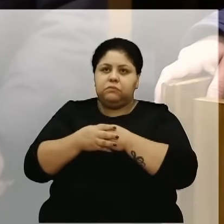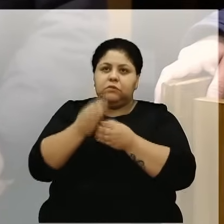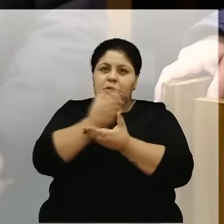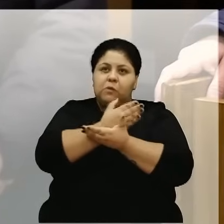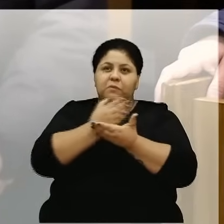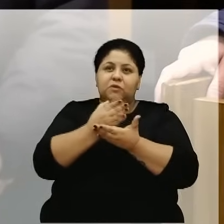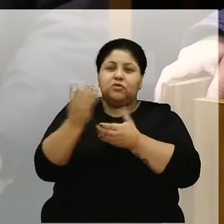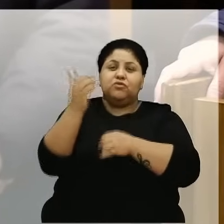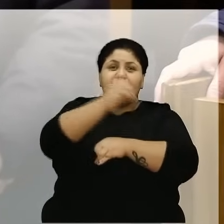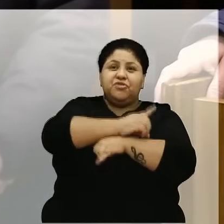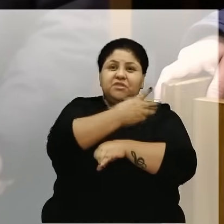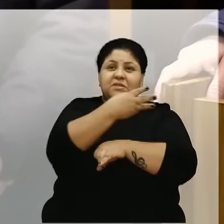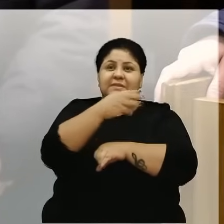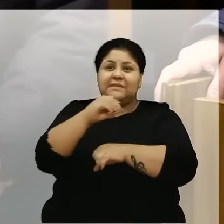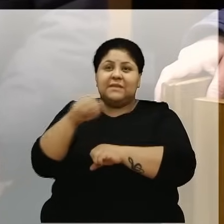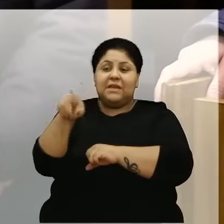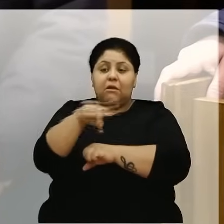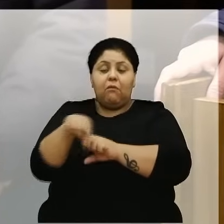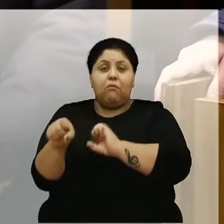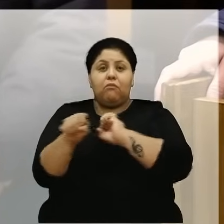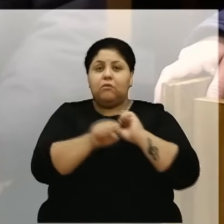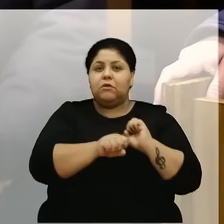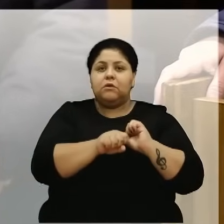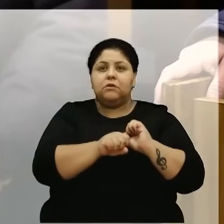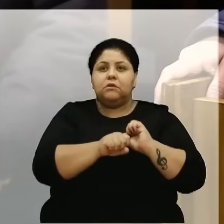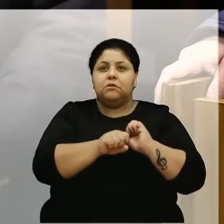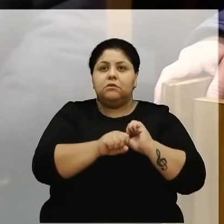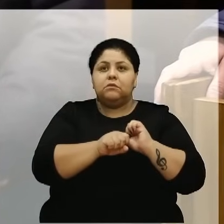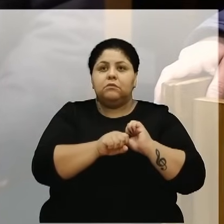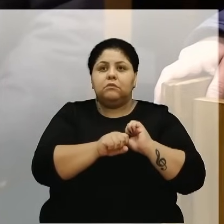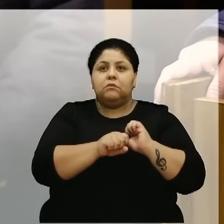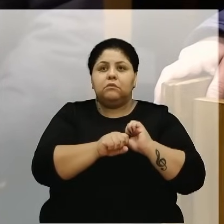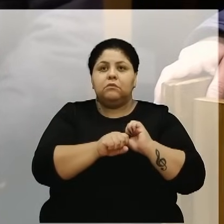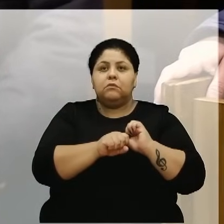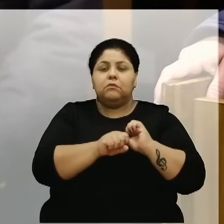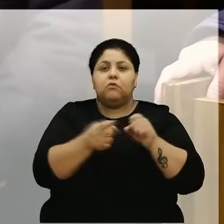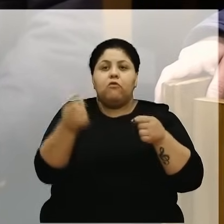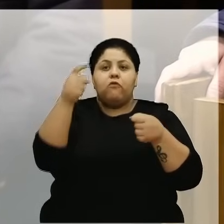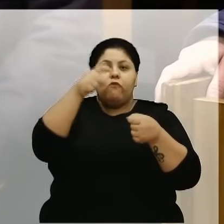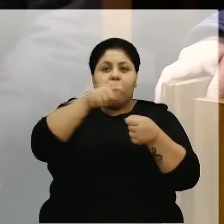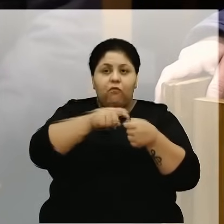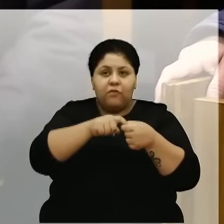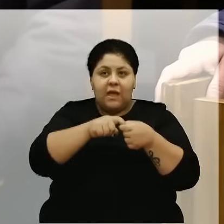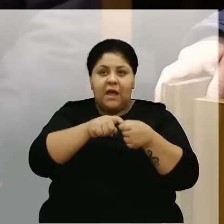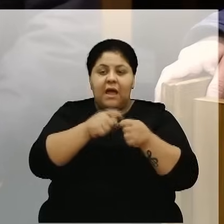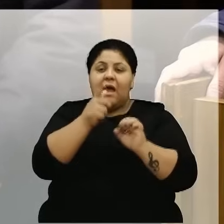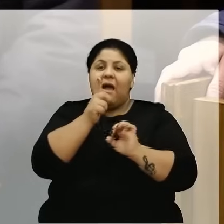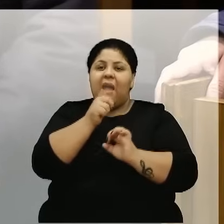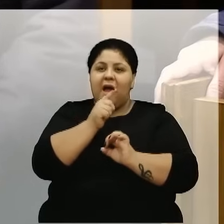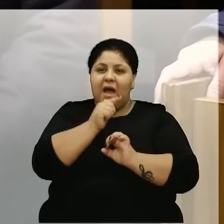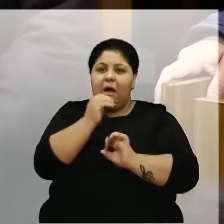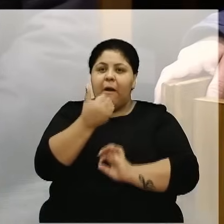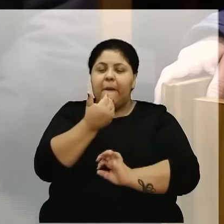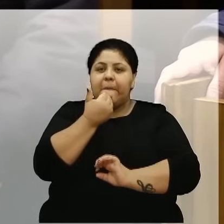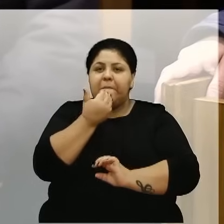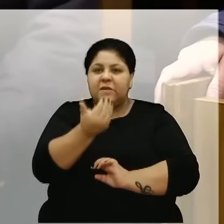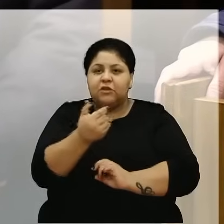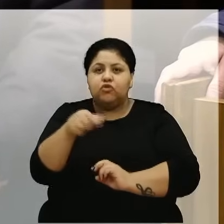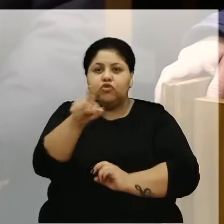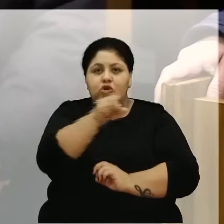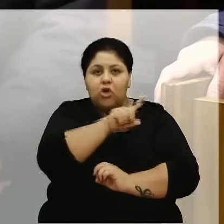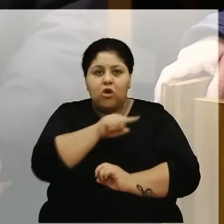30, para que a gente possa minimamente restabelecer o abastecimento. Pediu que